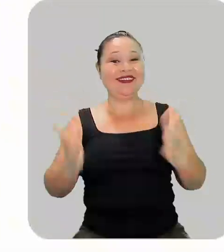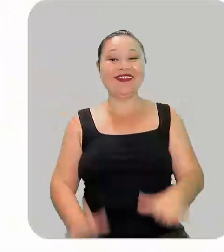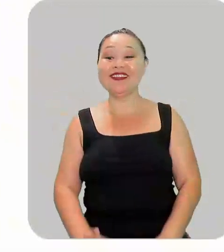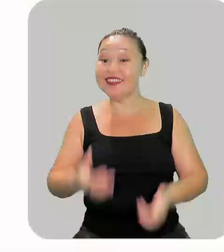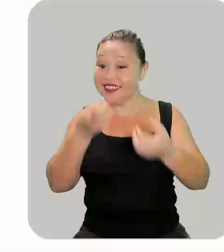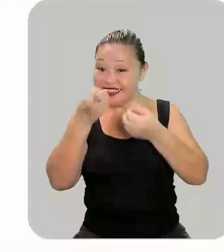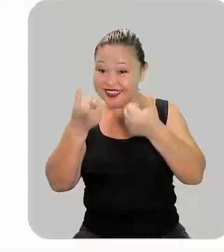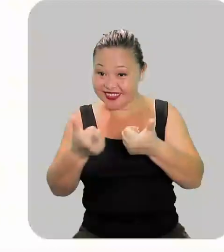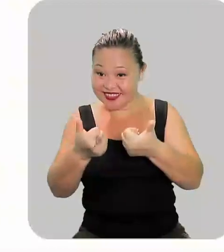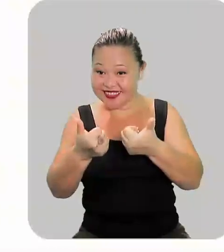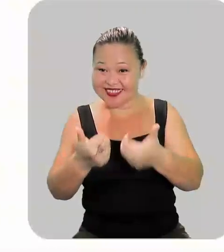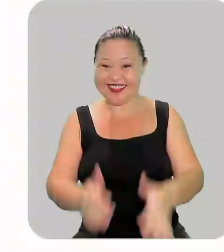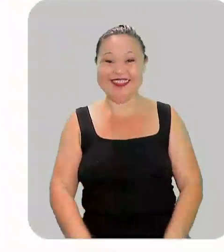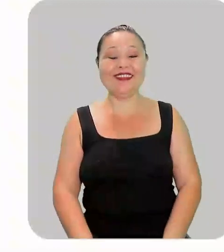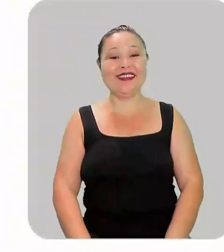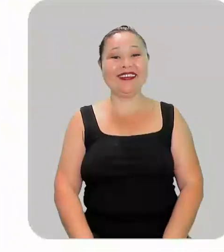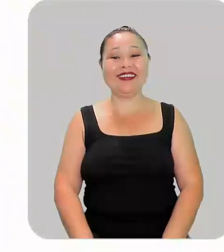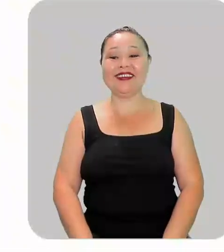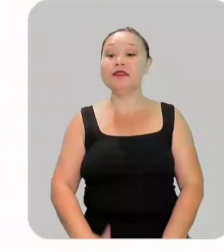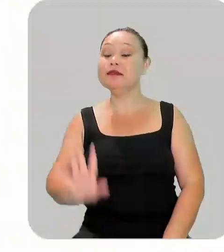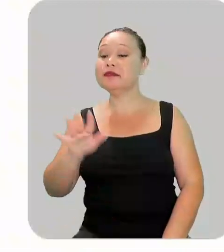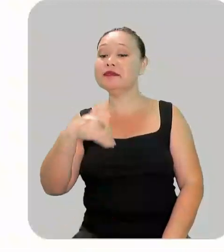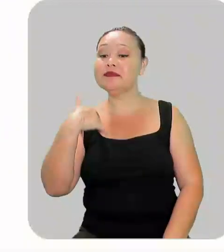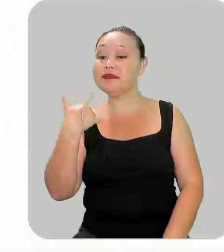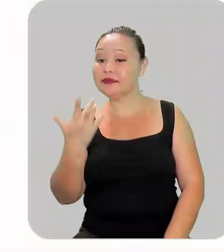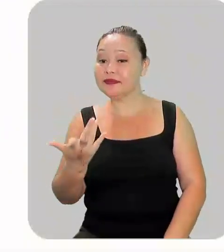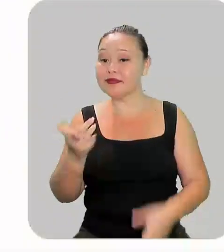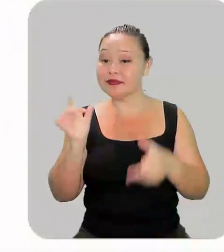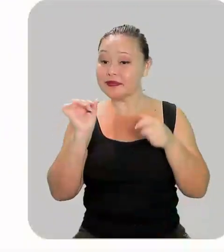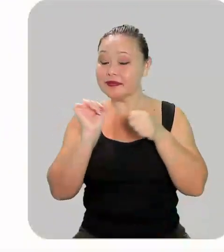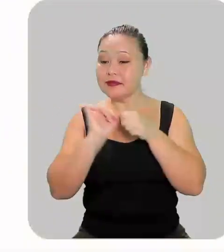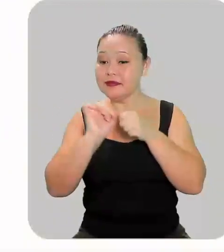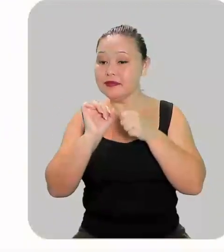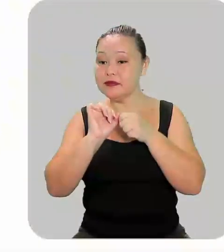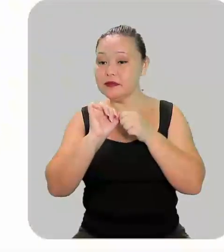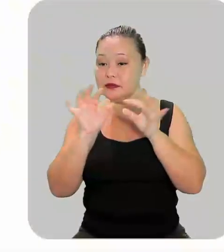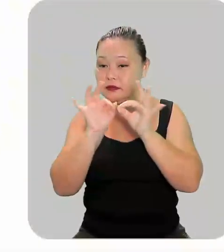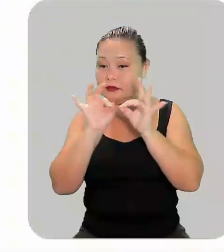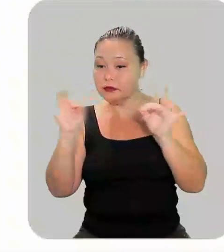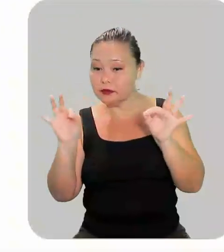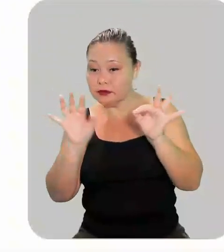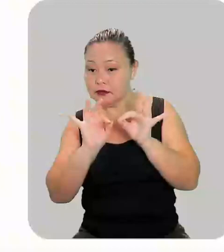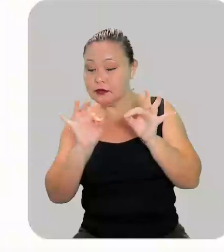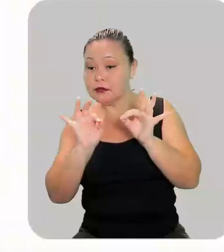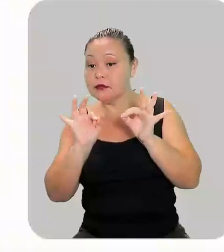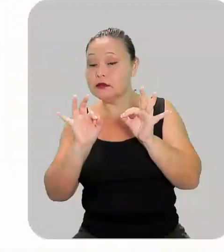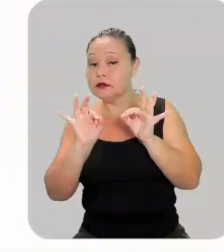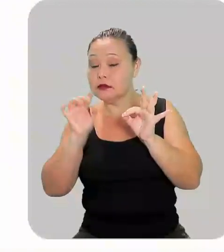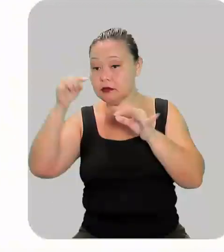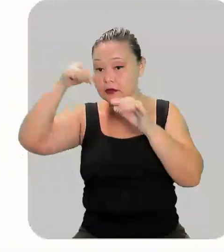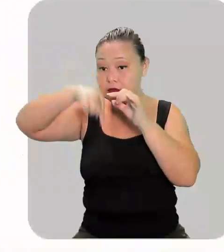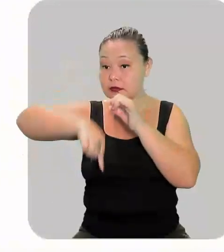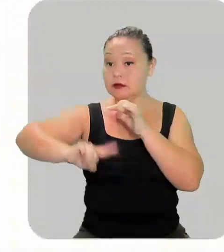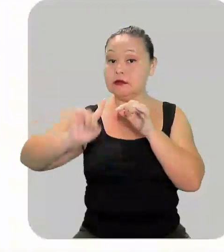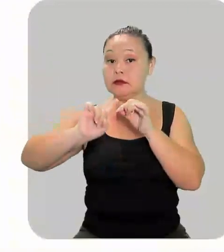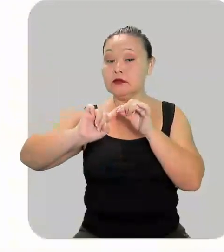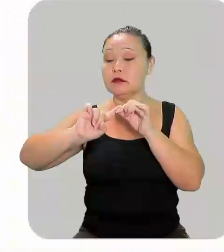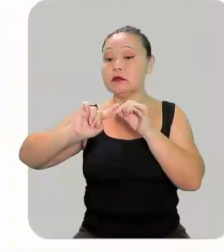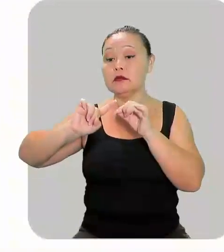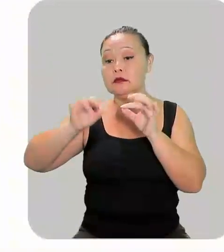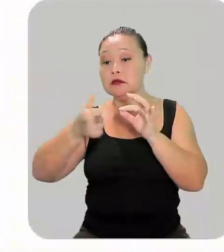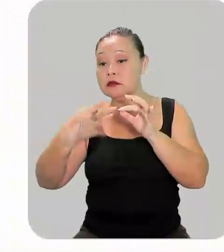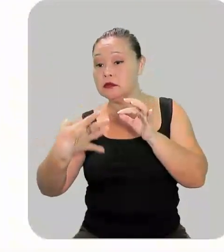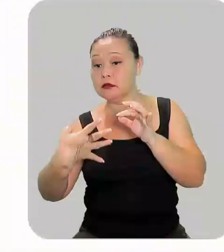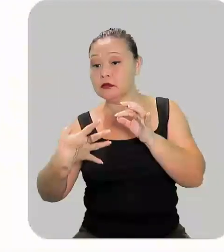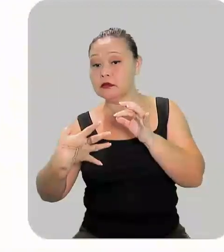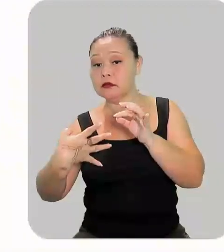Tá bom? Vamos fazer, a grosso modo, quanto que é a largura vezes a altura, né? A profundidade, né? A gente tem 14,